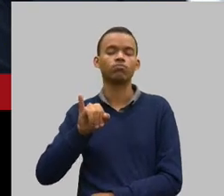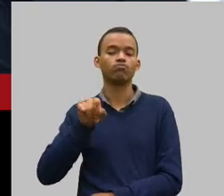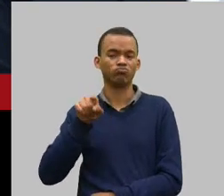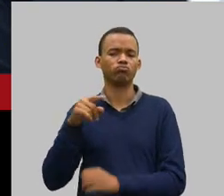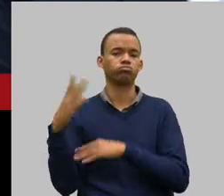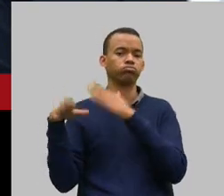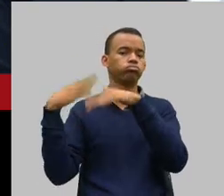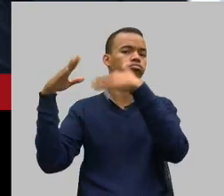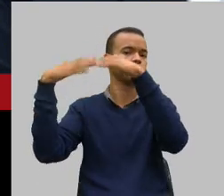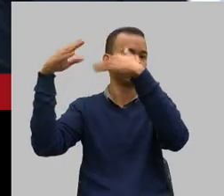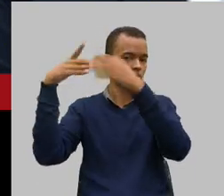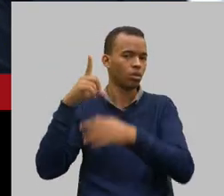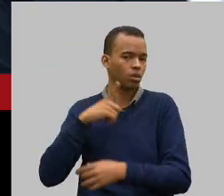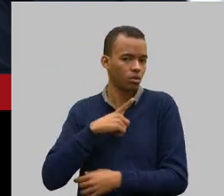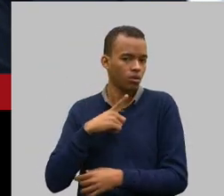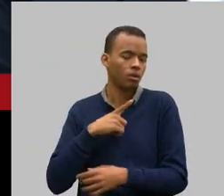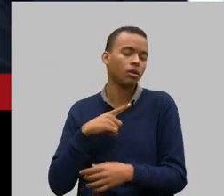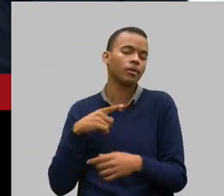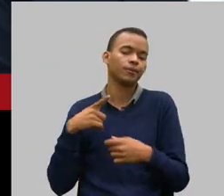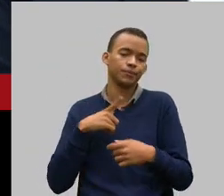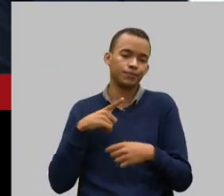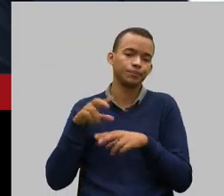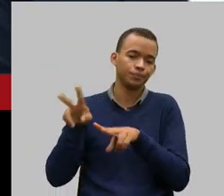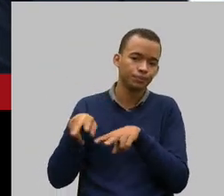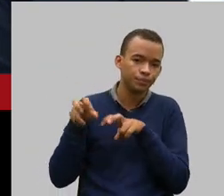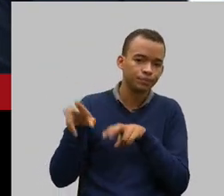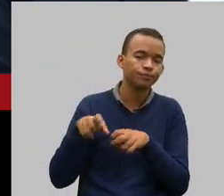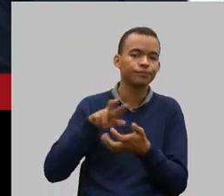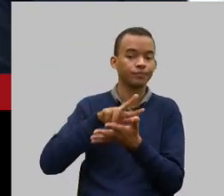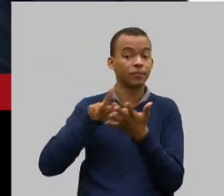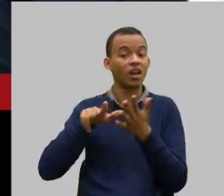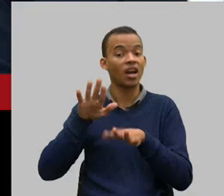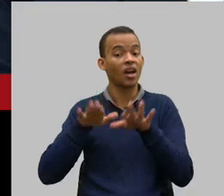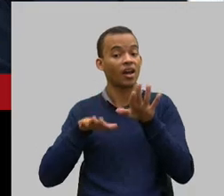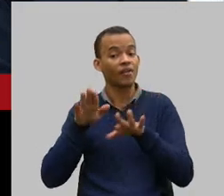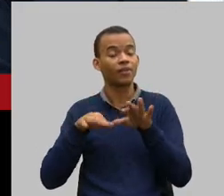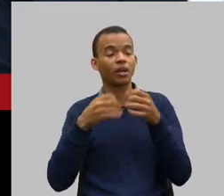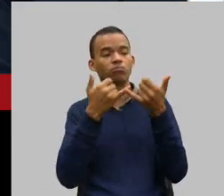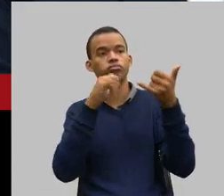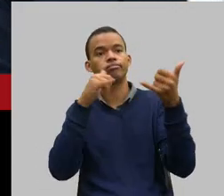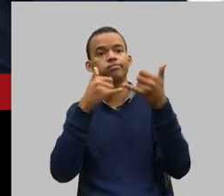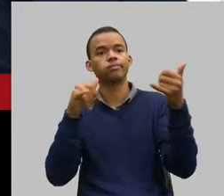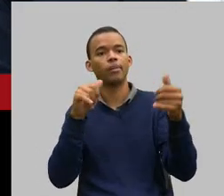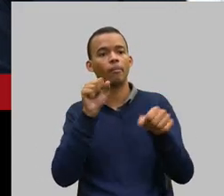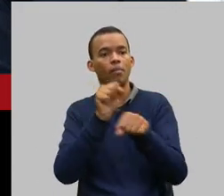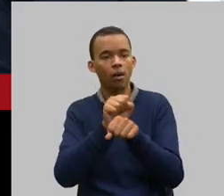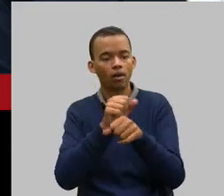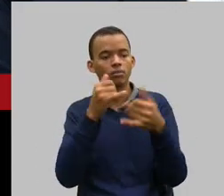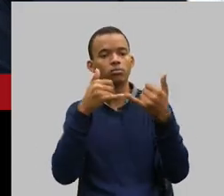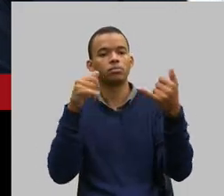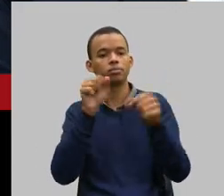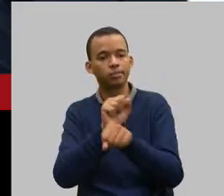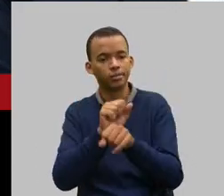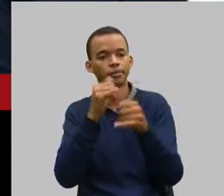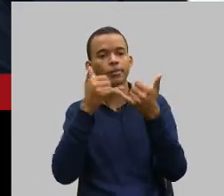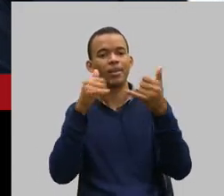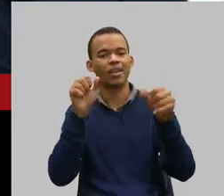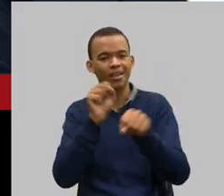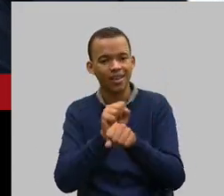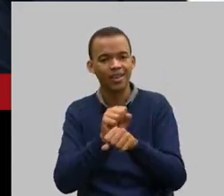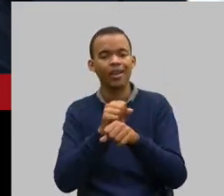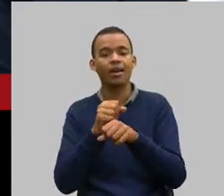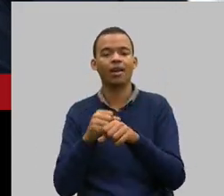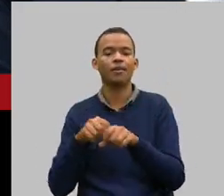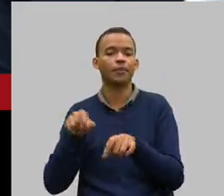e é um transtorno em muitas cidad também falta energia muitas vezes e aqueles piquio pessoal queima equipamento terrível